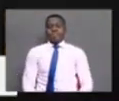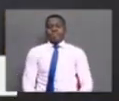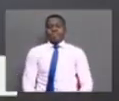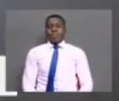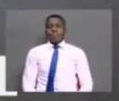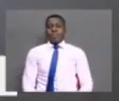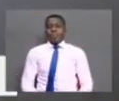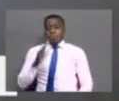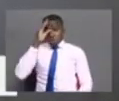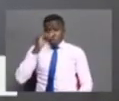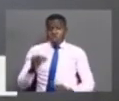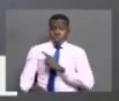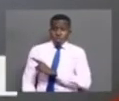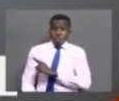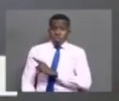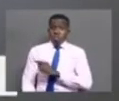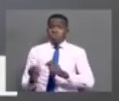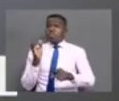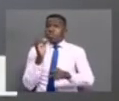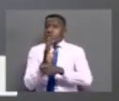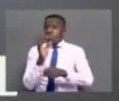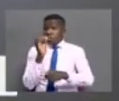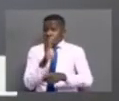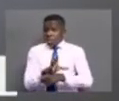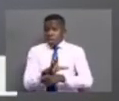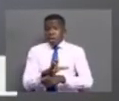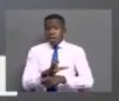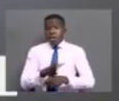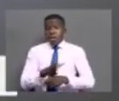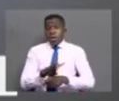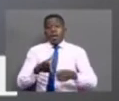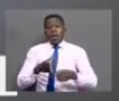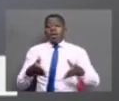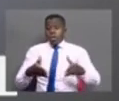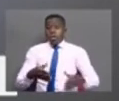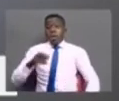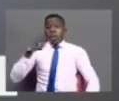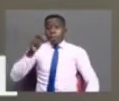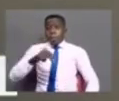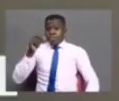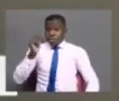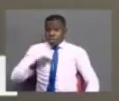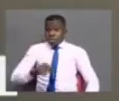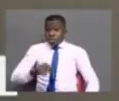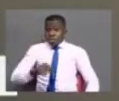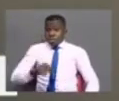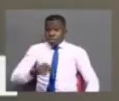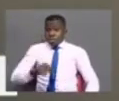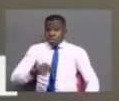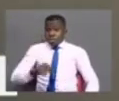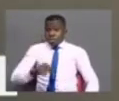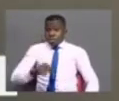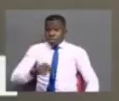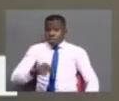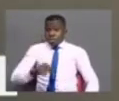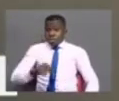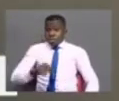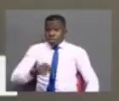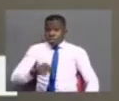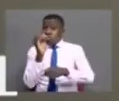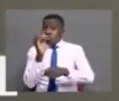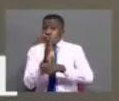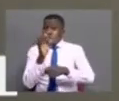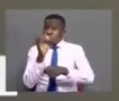o doutorado fértil e diz ser necessário que seja feito o chamado cruzamento